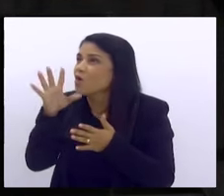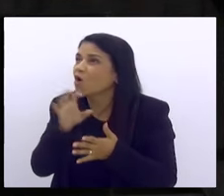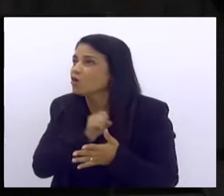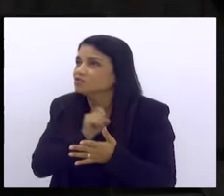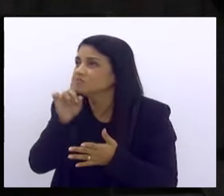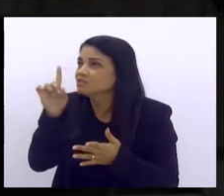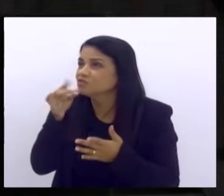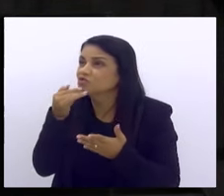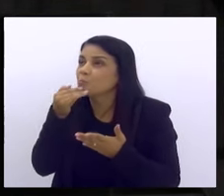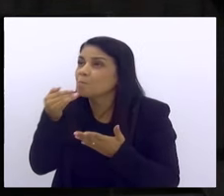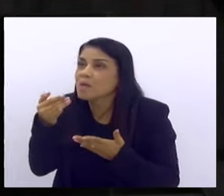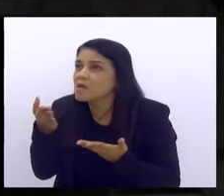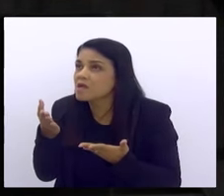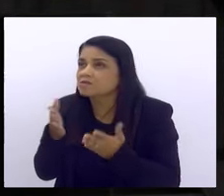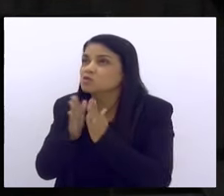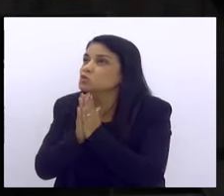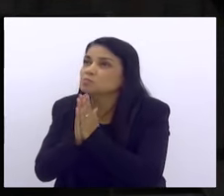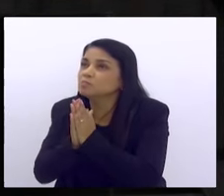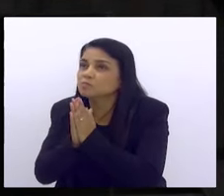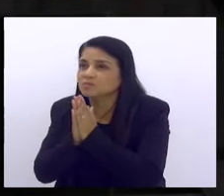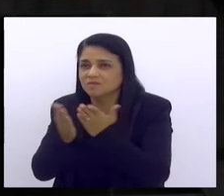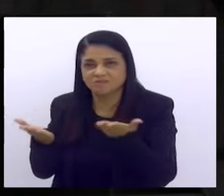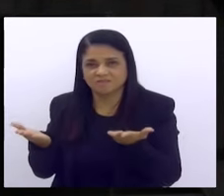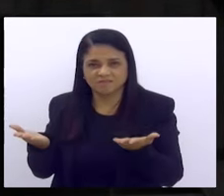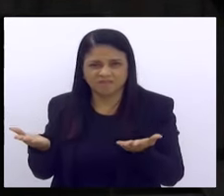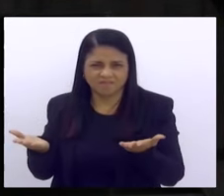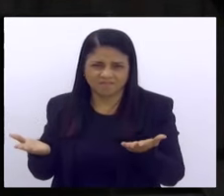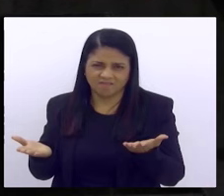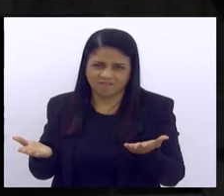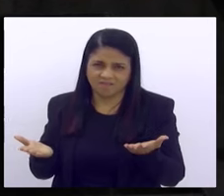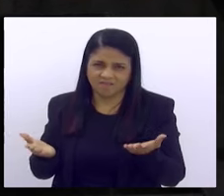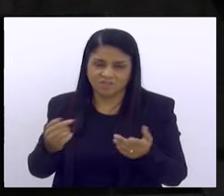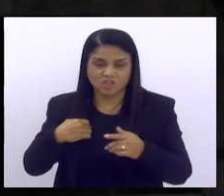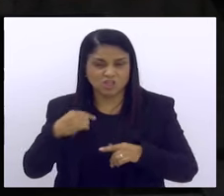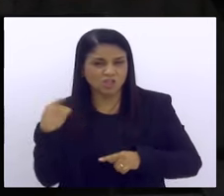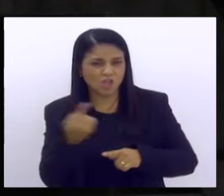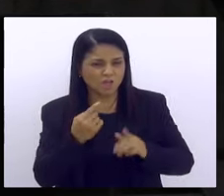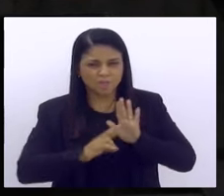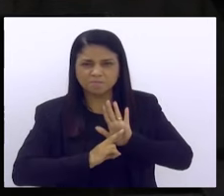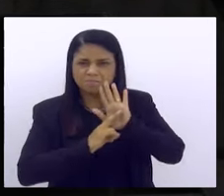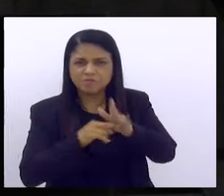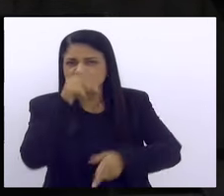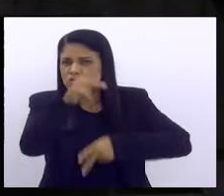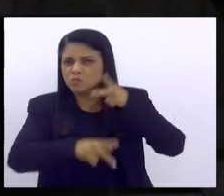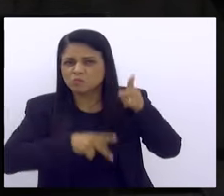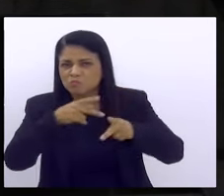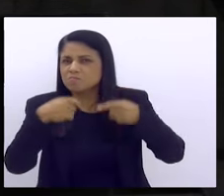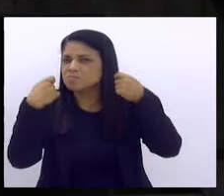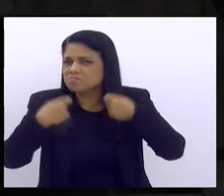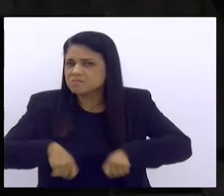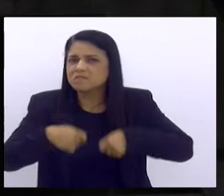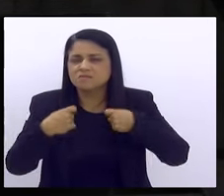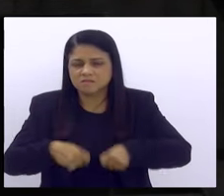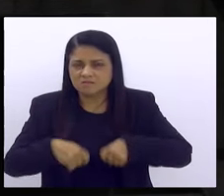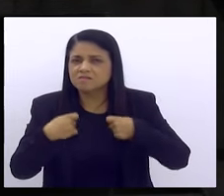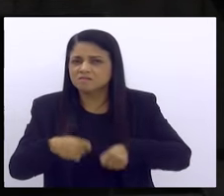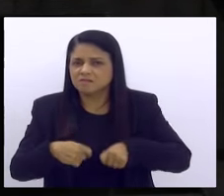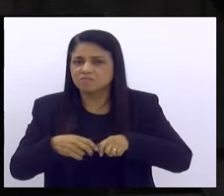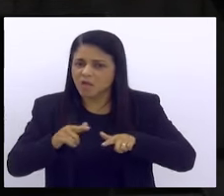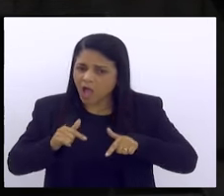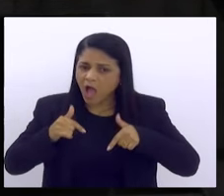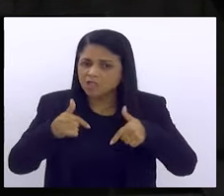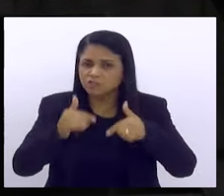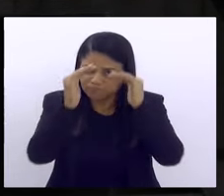te peço, eu te imploro. Nós, como representantes do povo, nós precisávamos agir